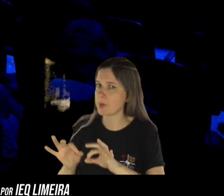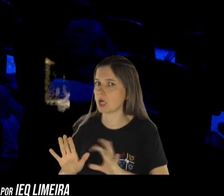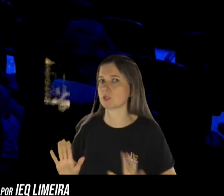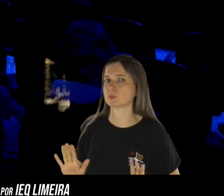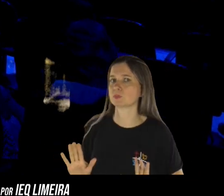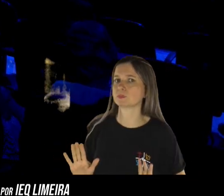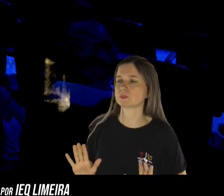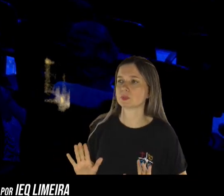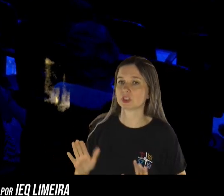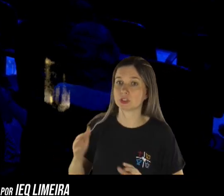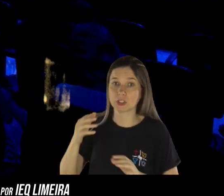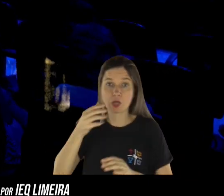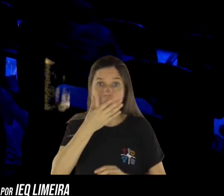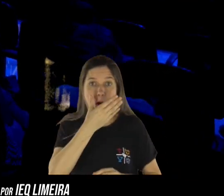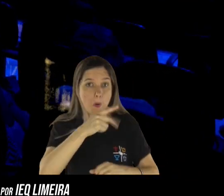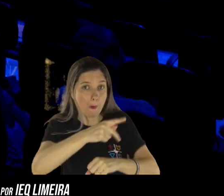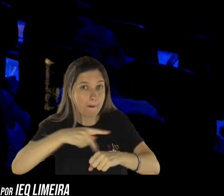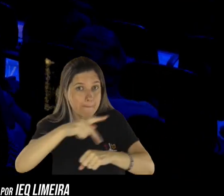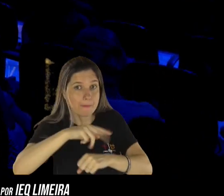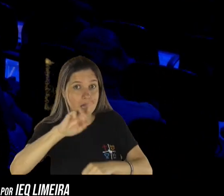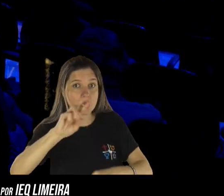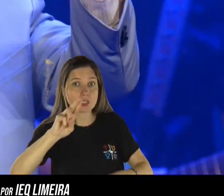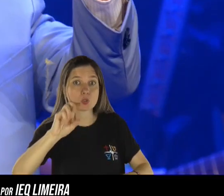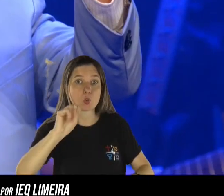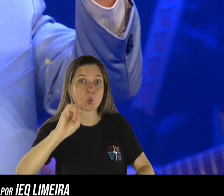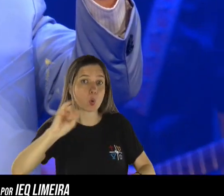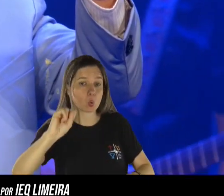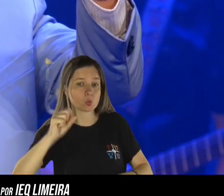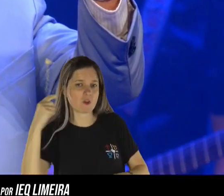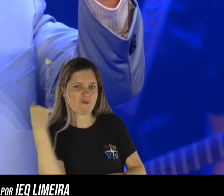que ri comigo, né? É uma